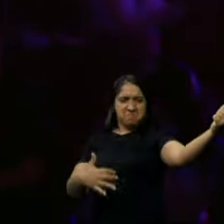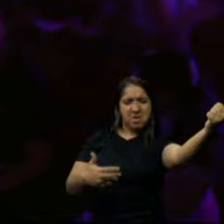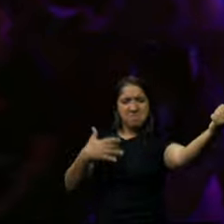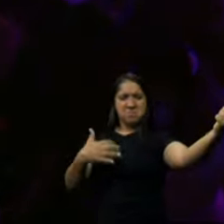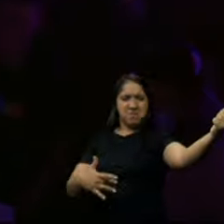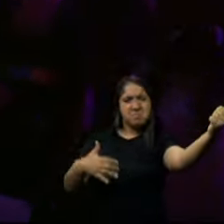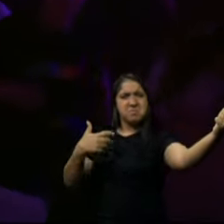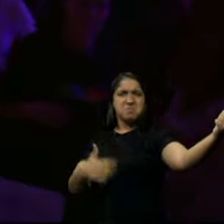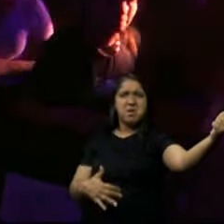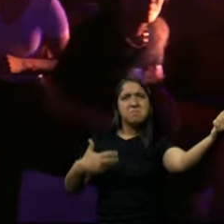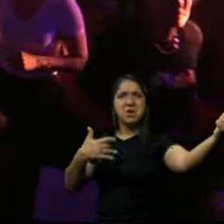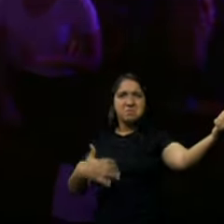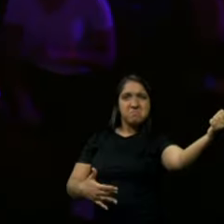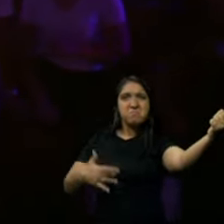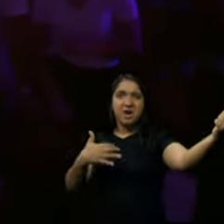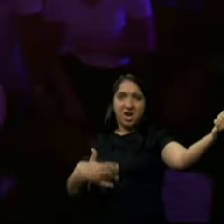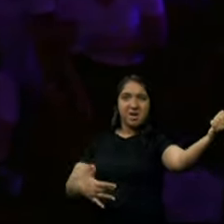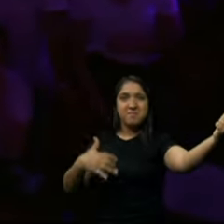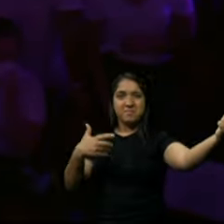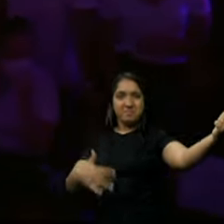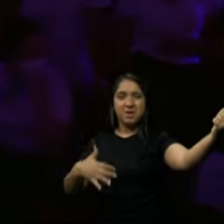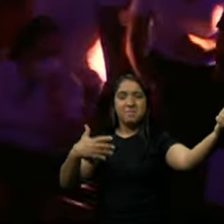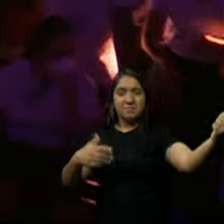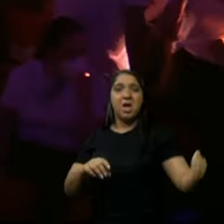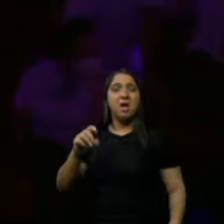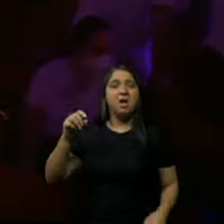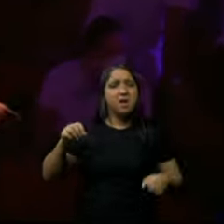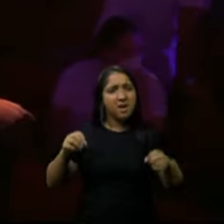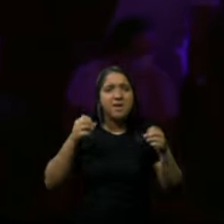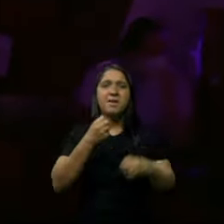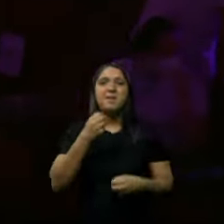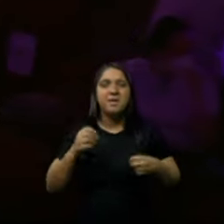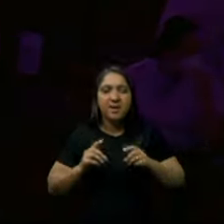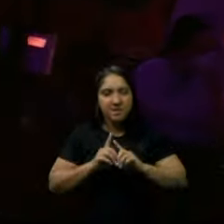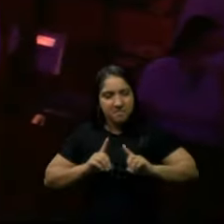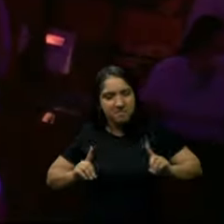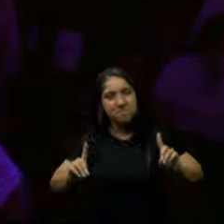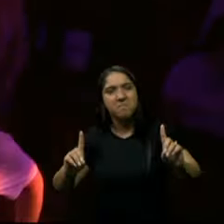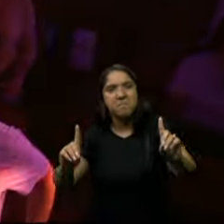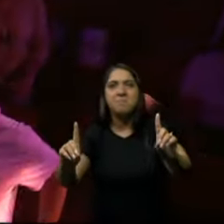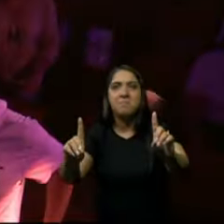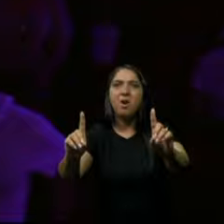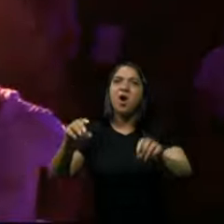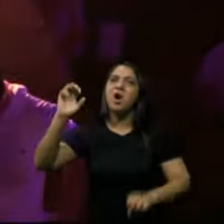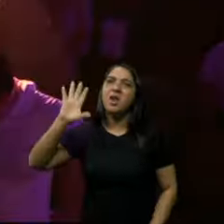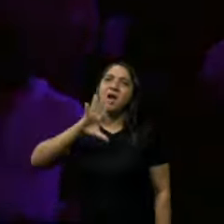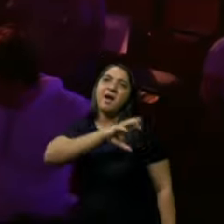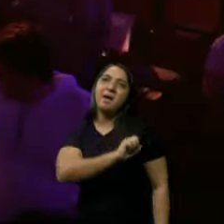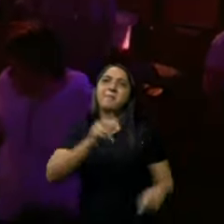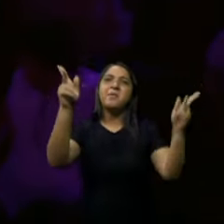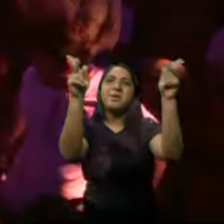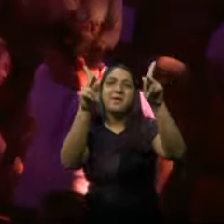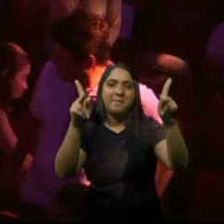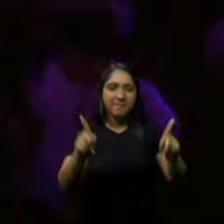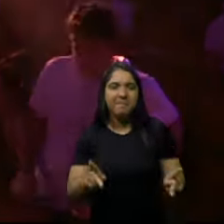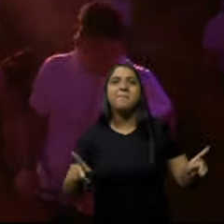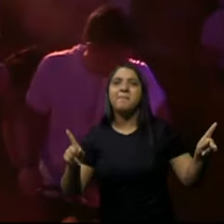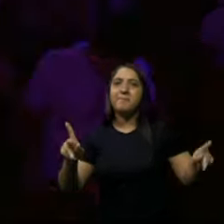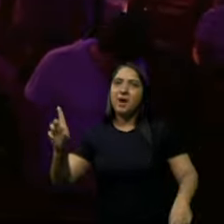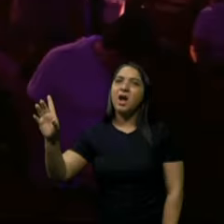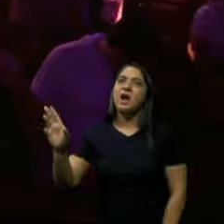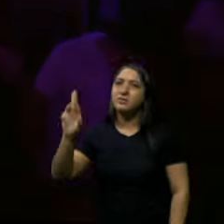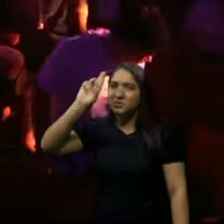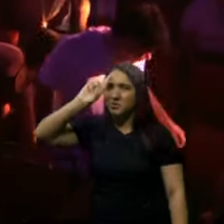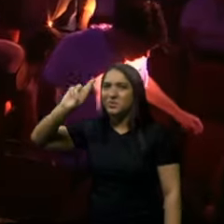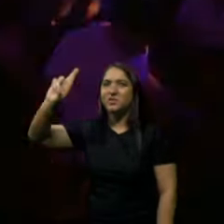não vão debaixo do amor da Graça e da Paz do Senhor Jesus que tudo aquele foi